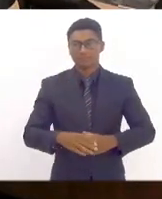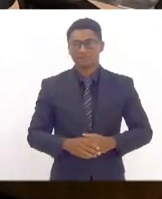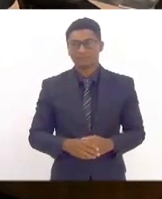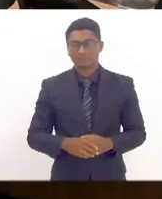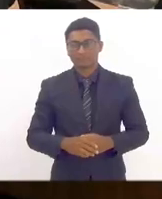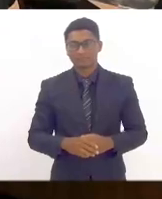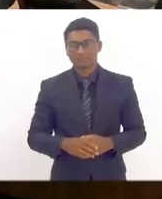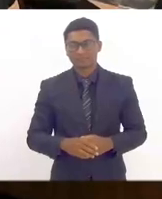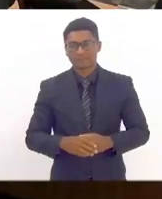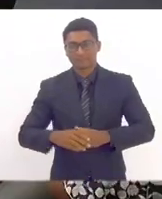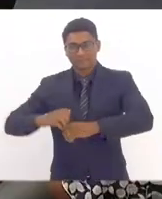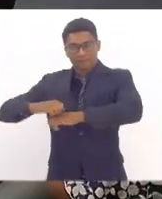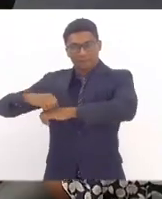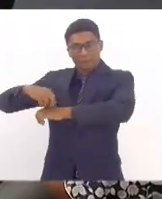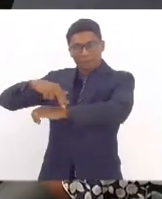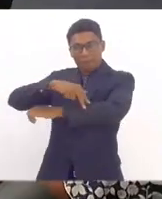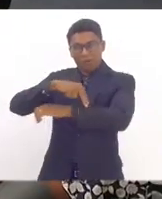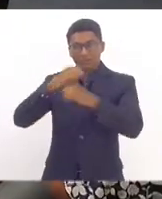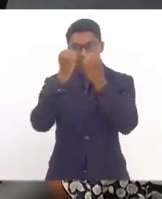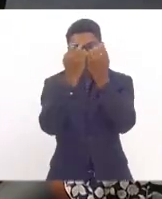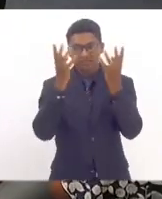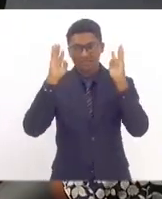olha aqui a moda indígena também meu amor